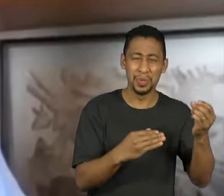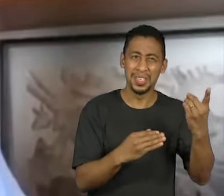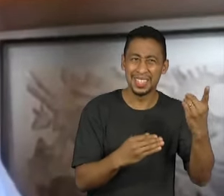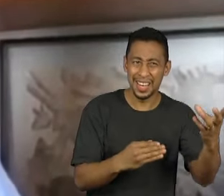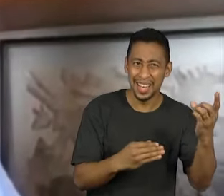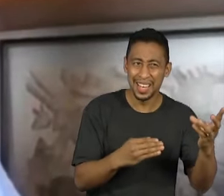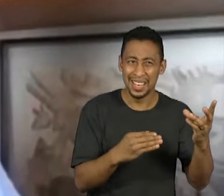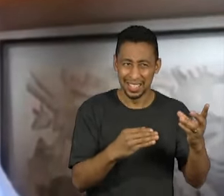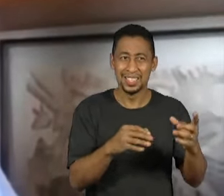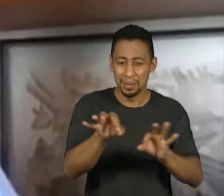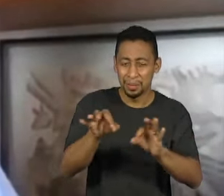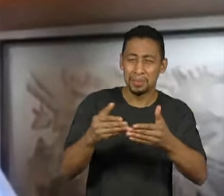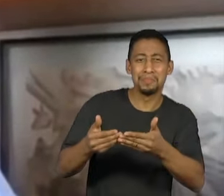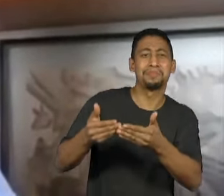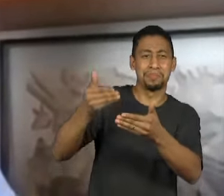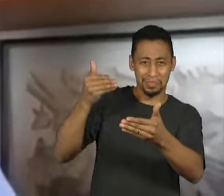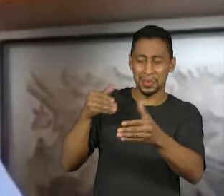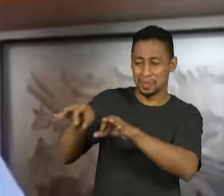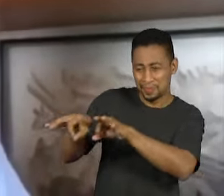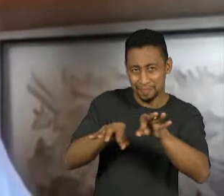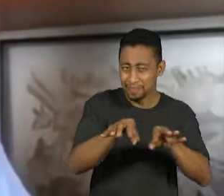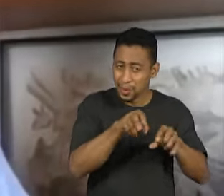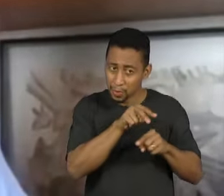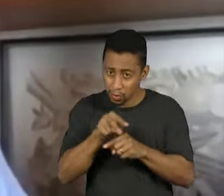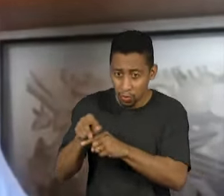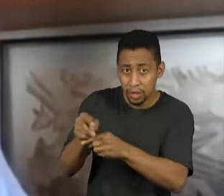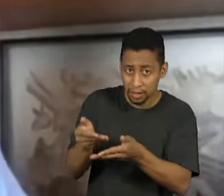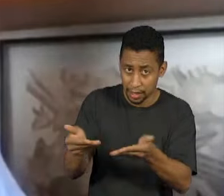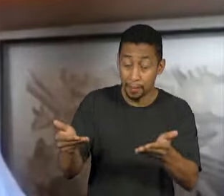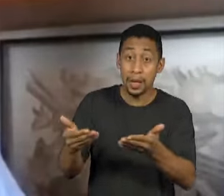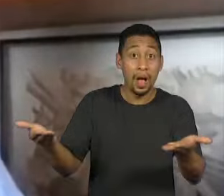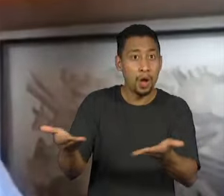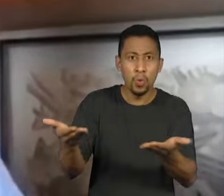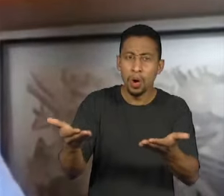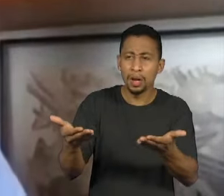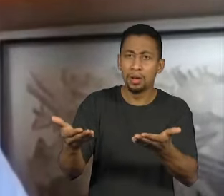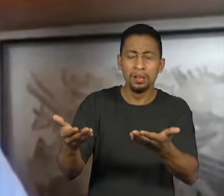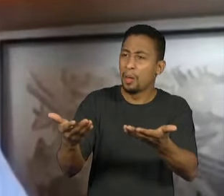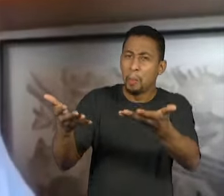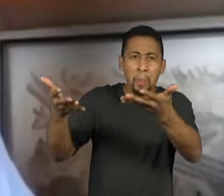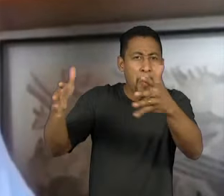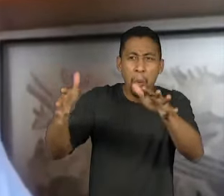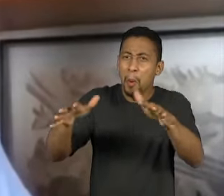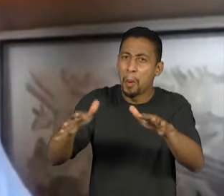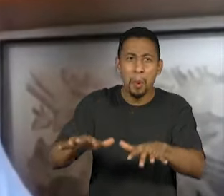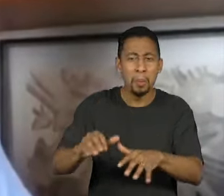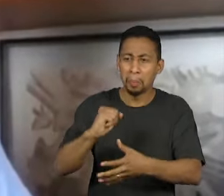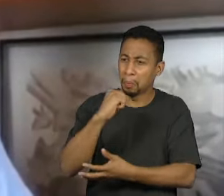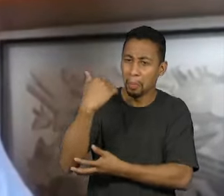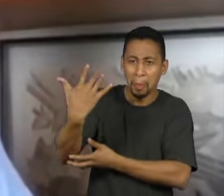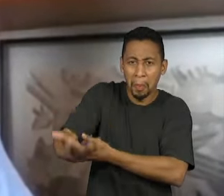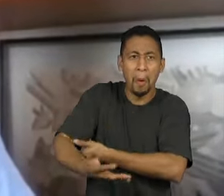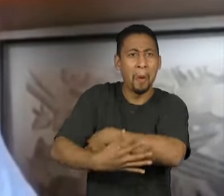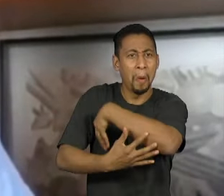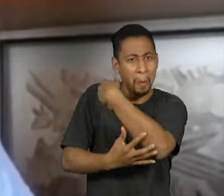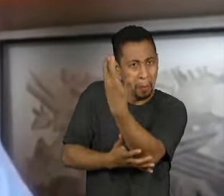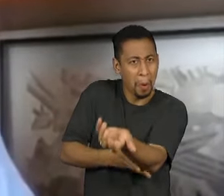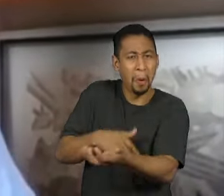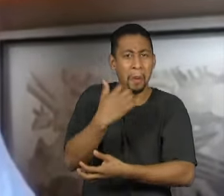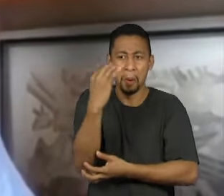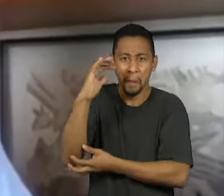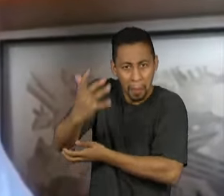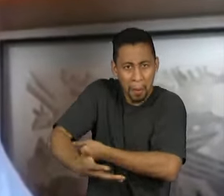nos últimos anos a gente está vendo uma inversão dessa tendência, né? O desmatamento voltando. Isso se deve a uma visão